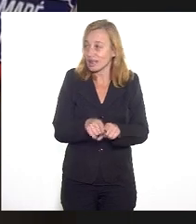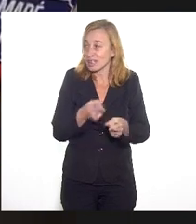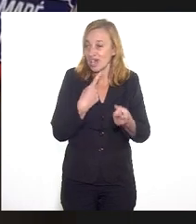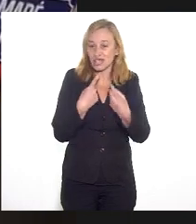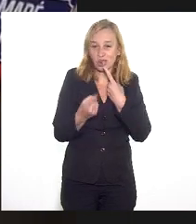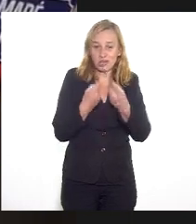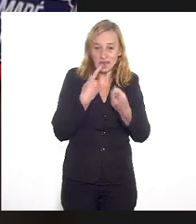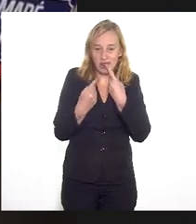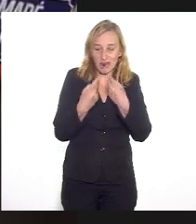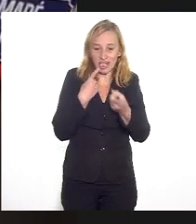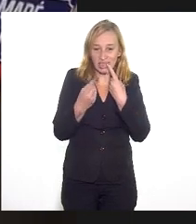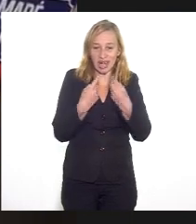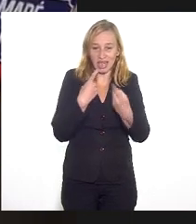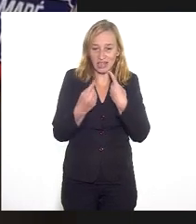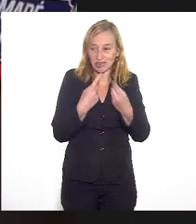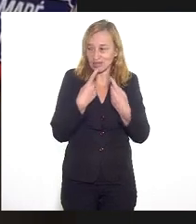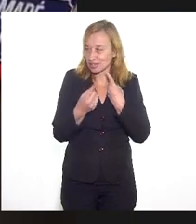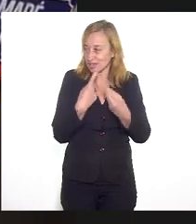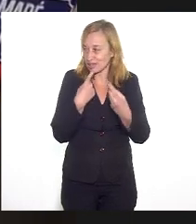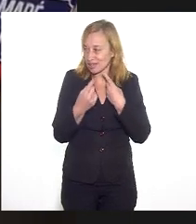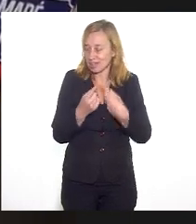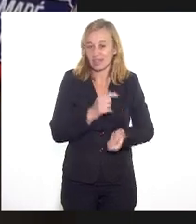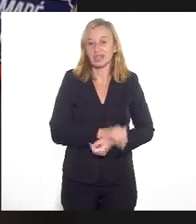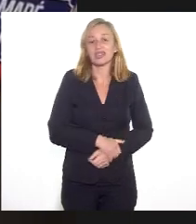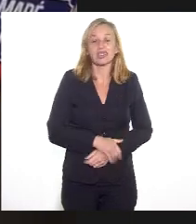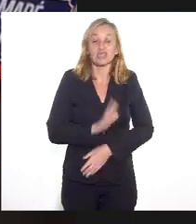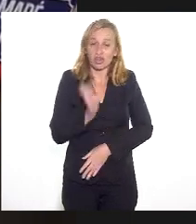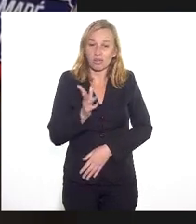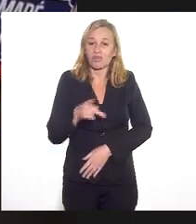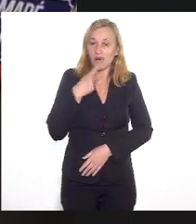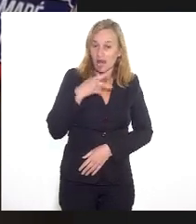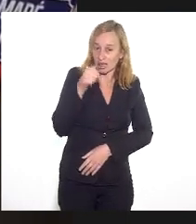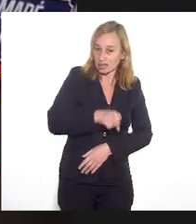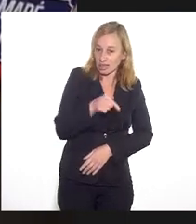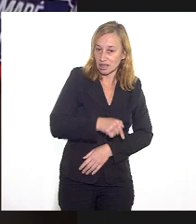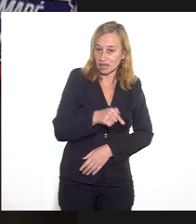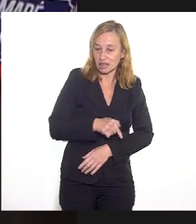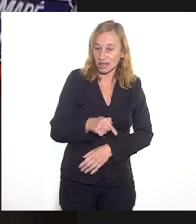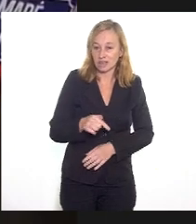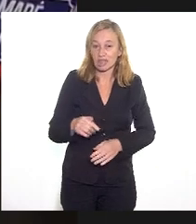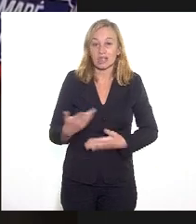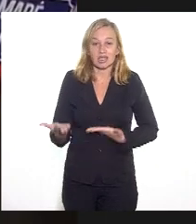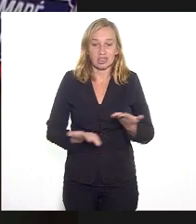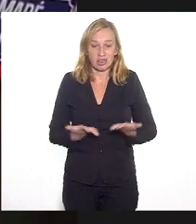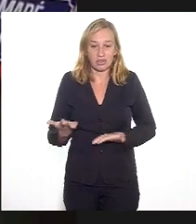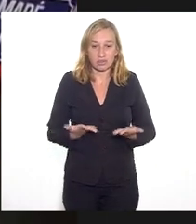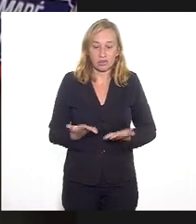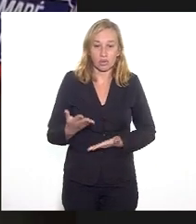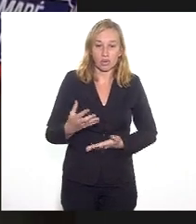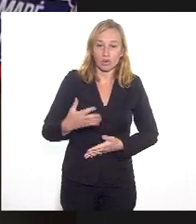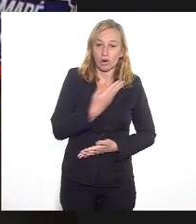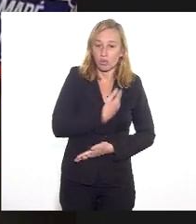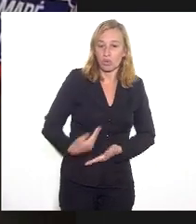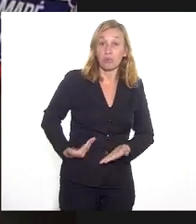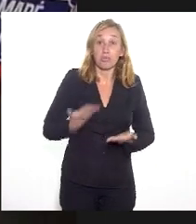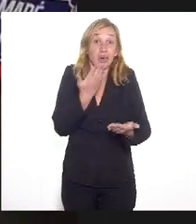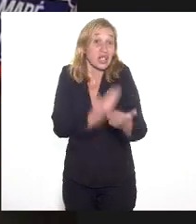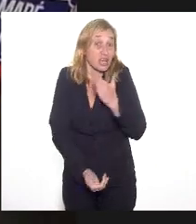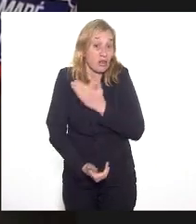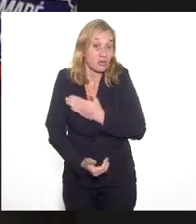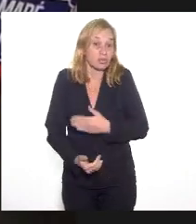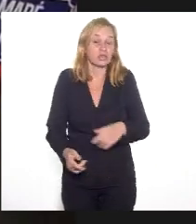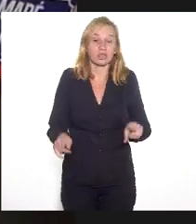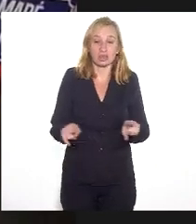ao plano de reajuste das perdas salariais, como já foi dito aqui, os servidores públicos perderam muito e a